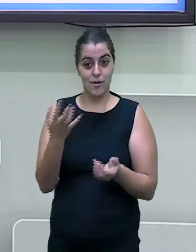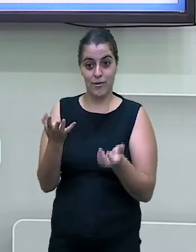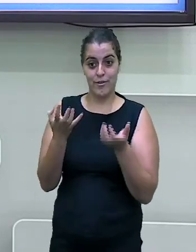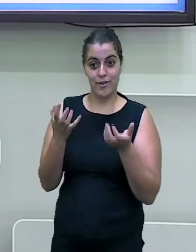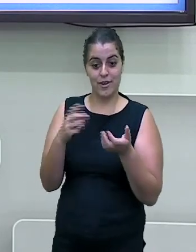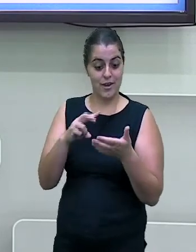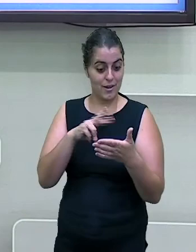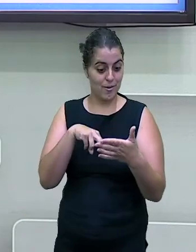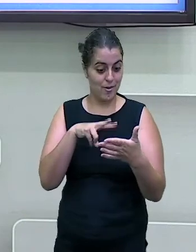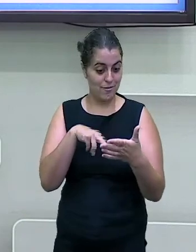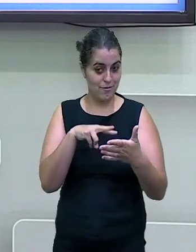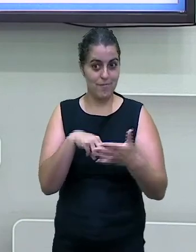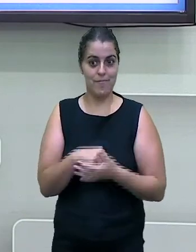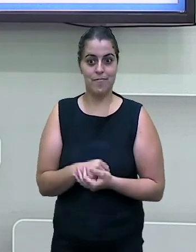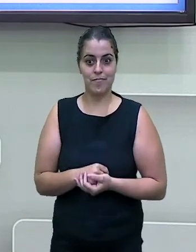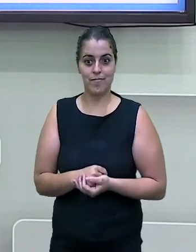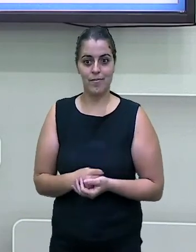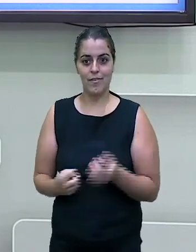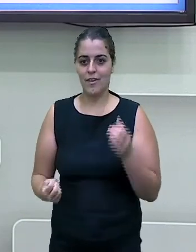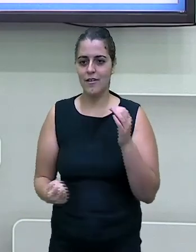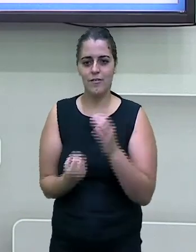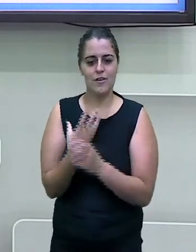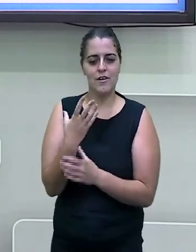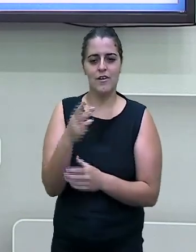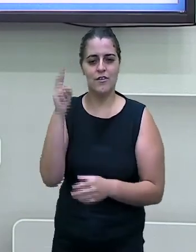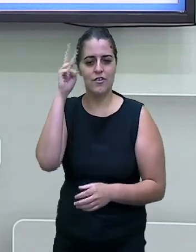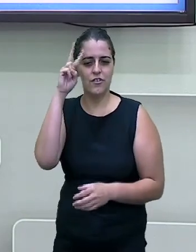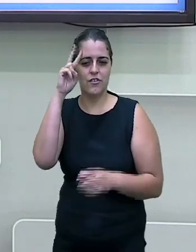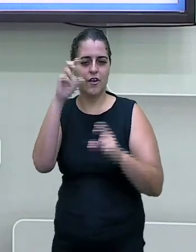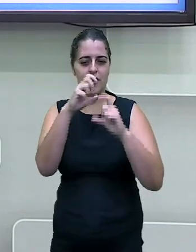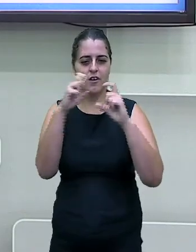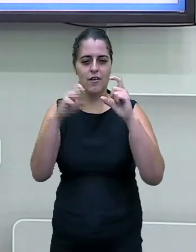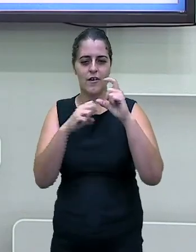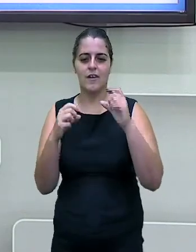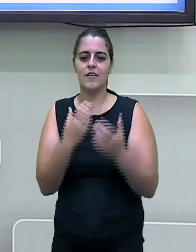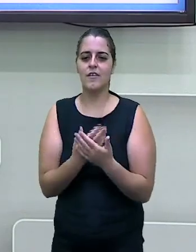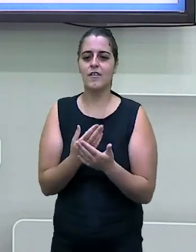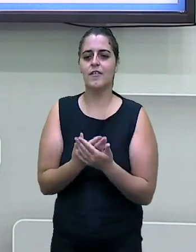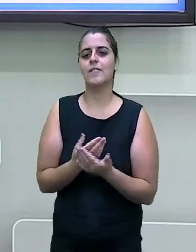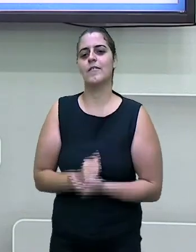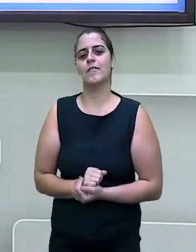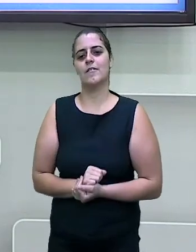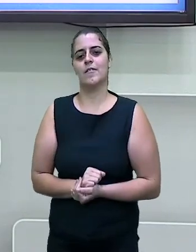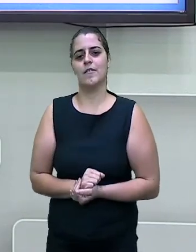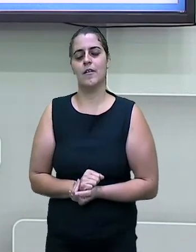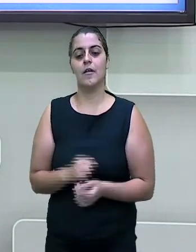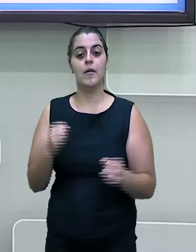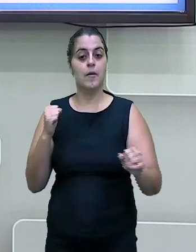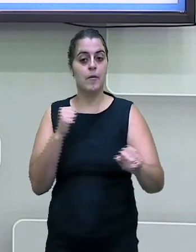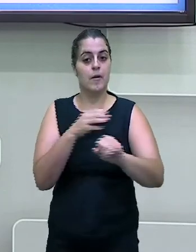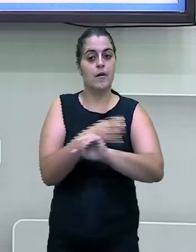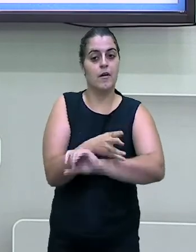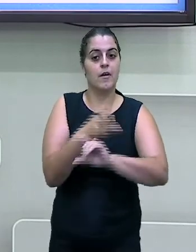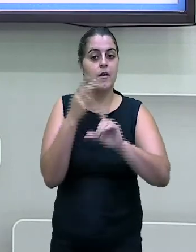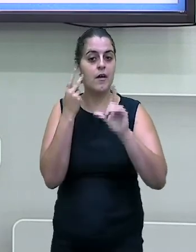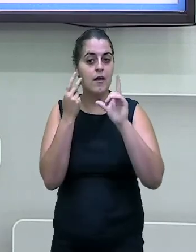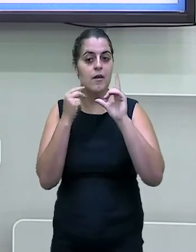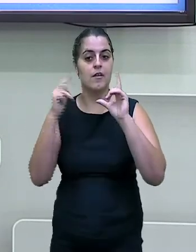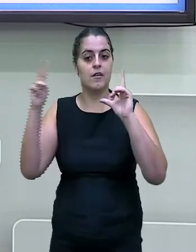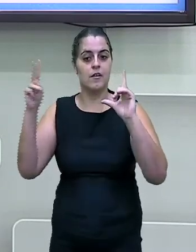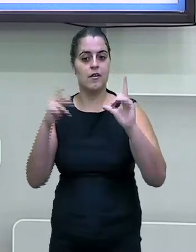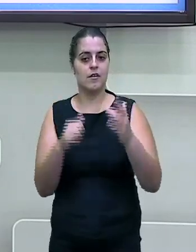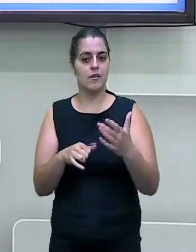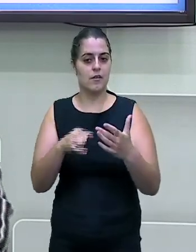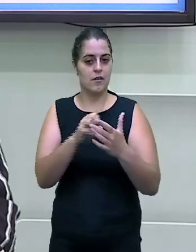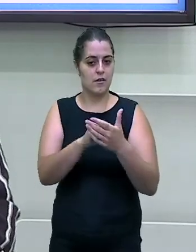querendo ler obras geniais feitas por você, estudante. E para acessar nossas atividades